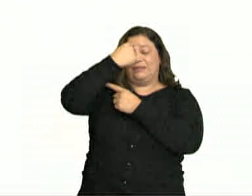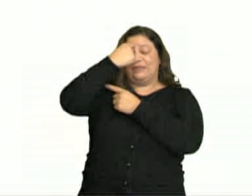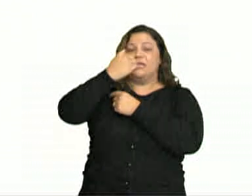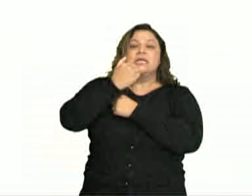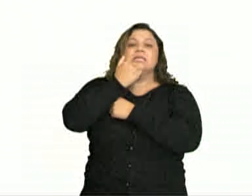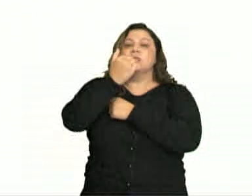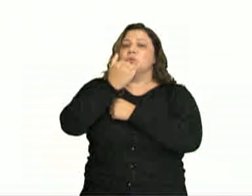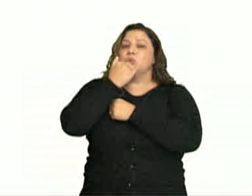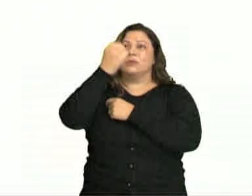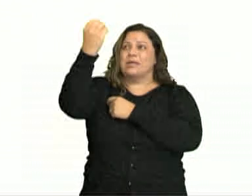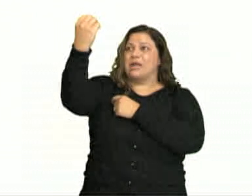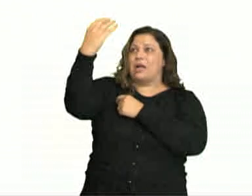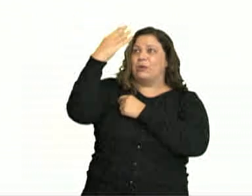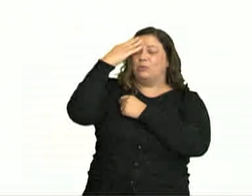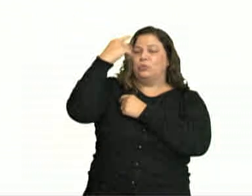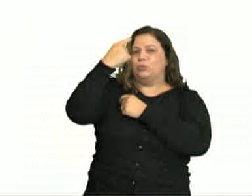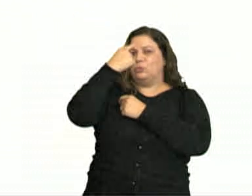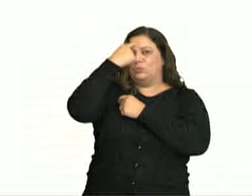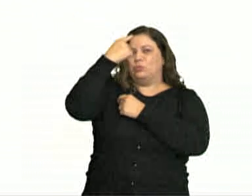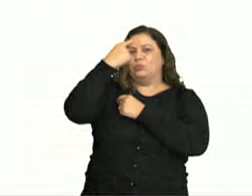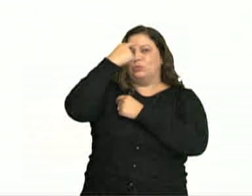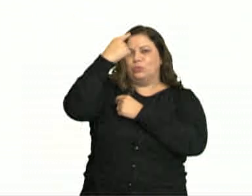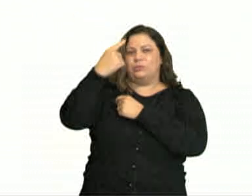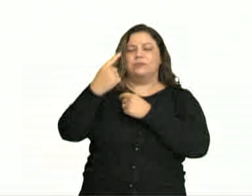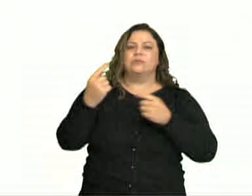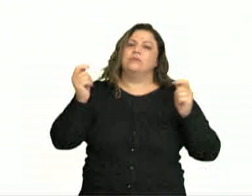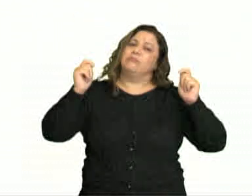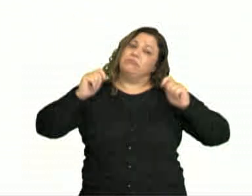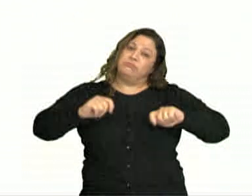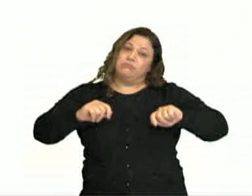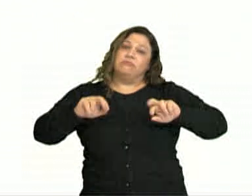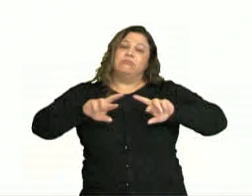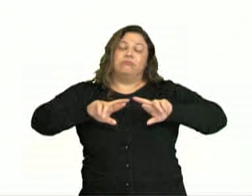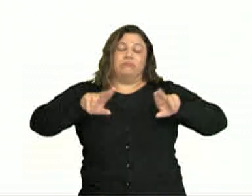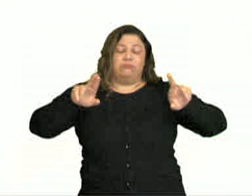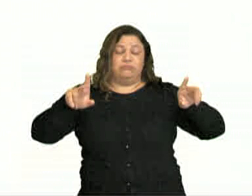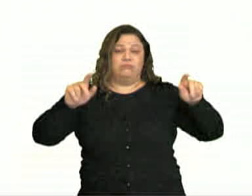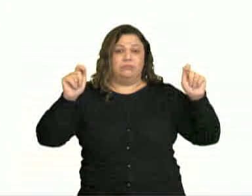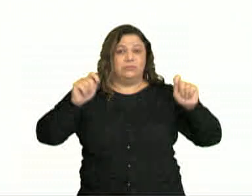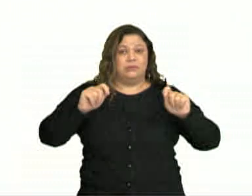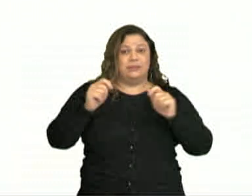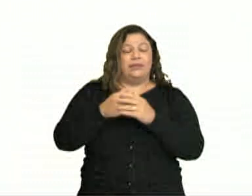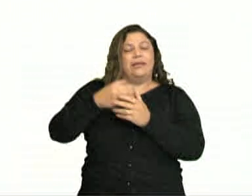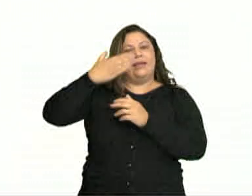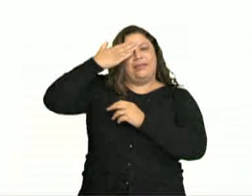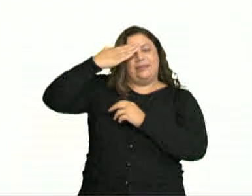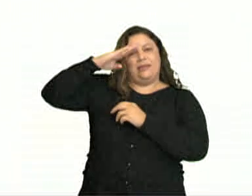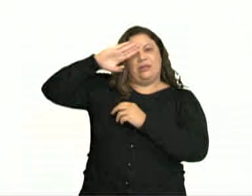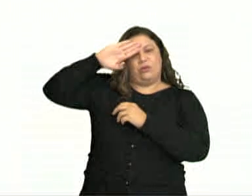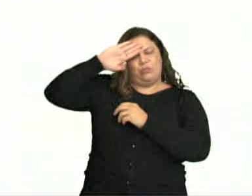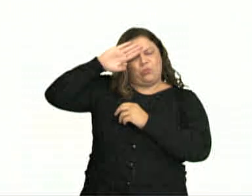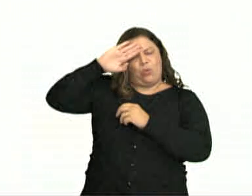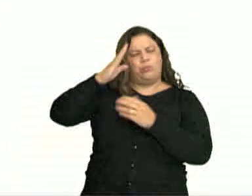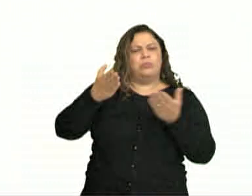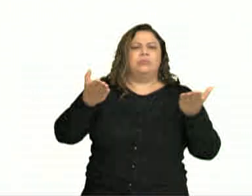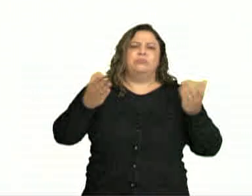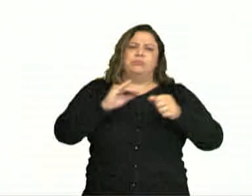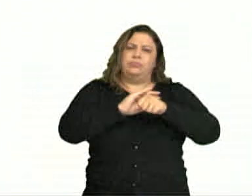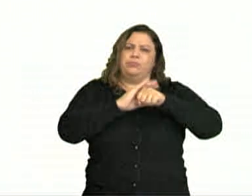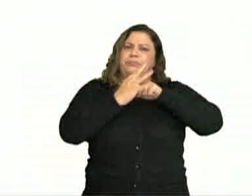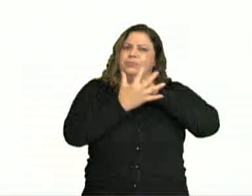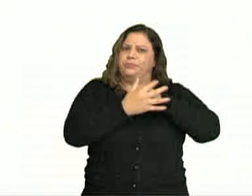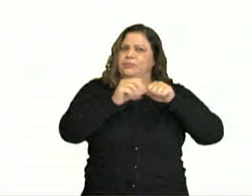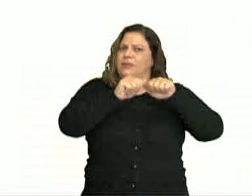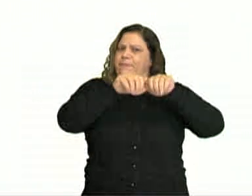craniana. Desse modo, é falso que termômetros infravermelhos, amplamente utilizados durante a pandemia do Covid, possam